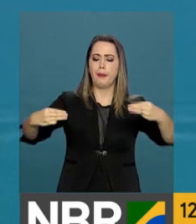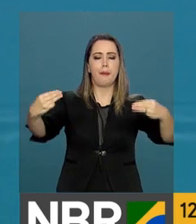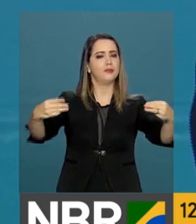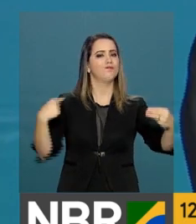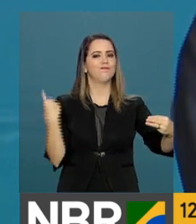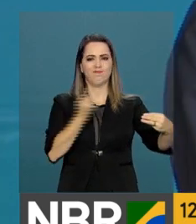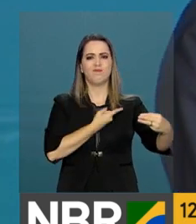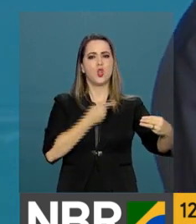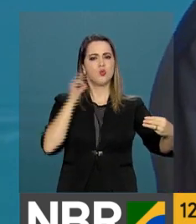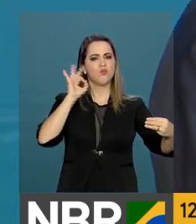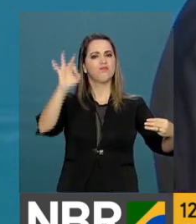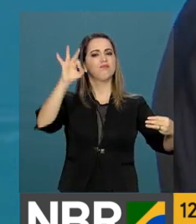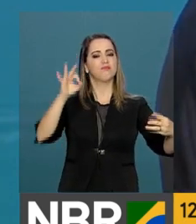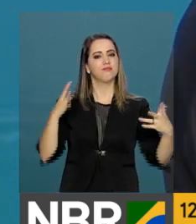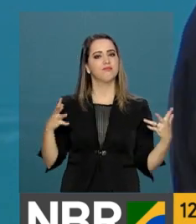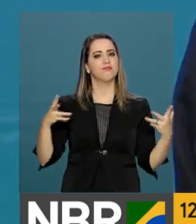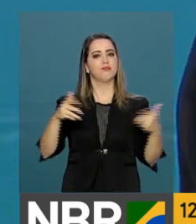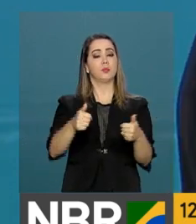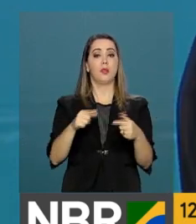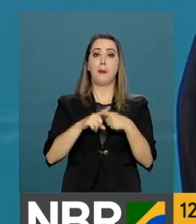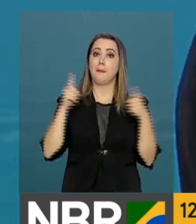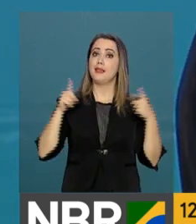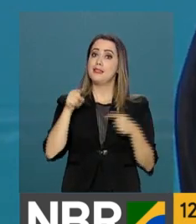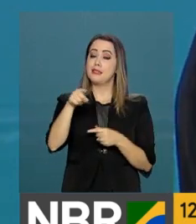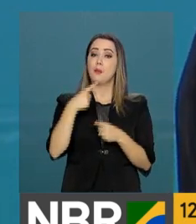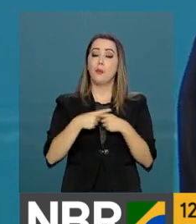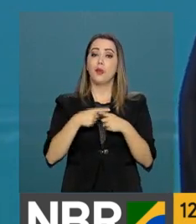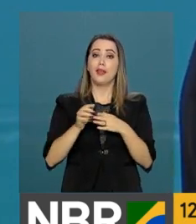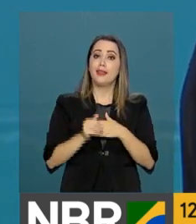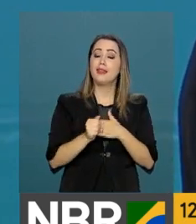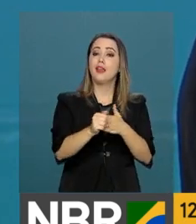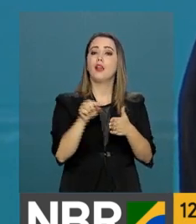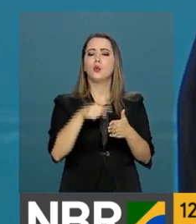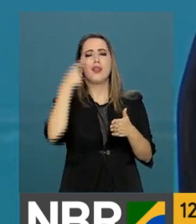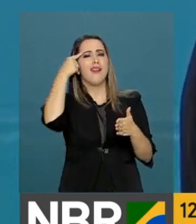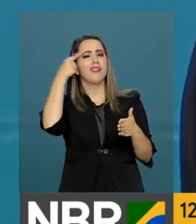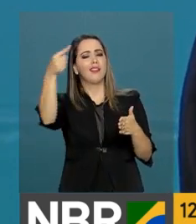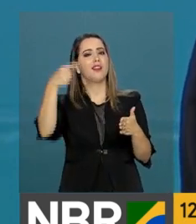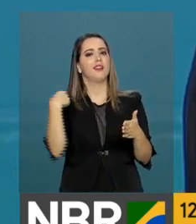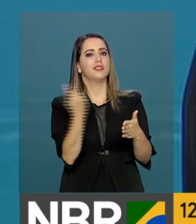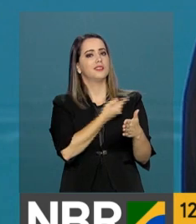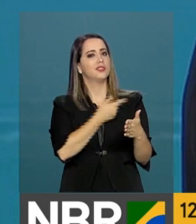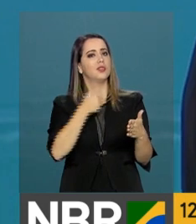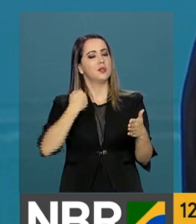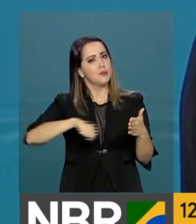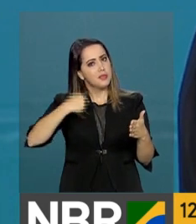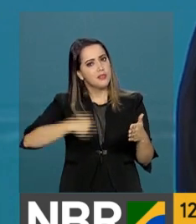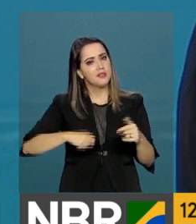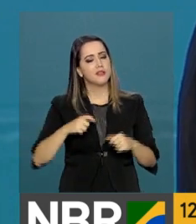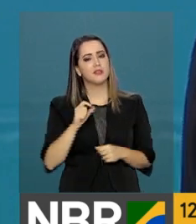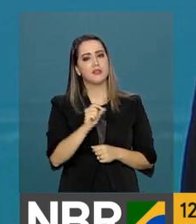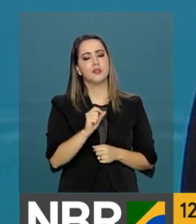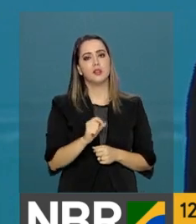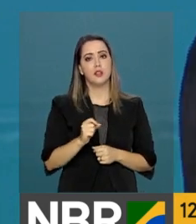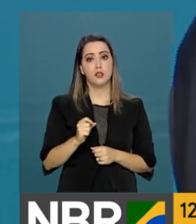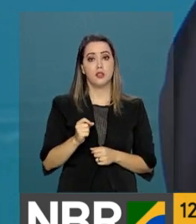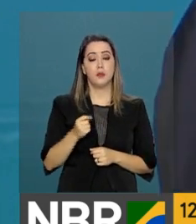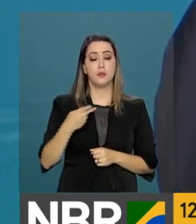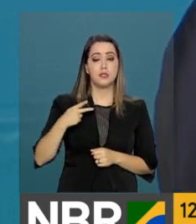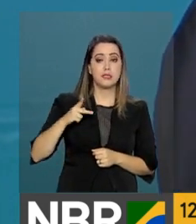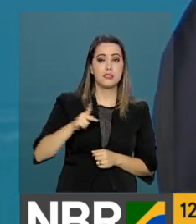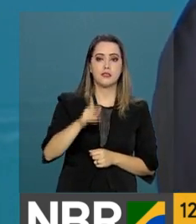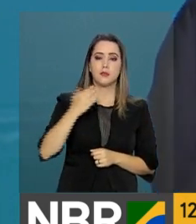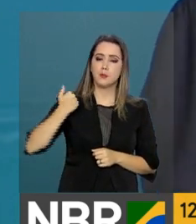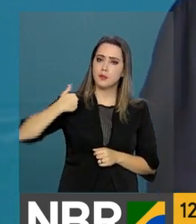tivemos sucesso absoluto. Mas esse sucesso é guiado pela ideia que nós devemos, implantar cada